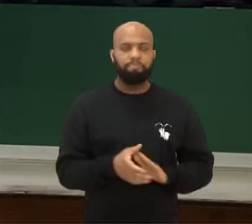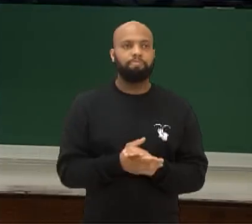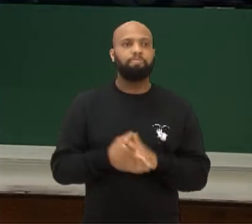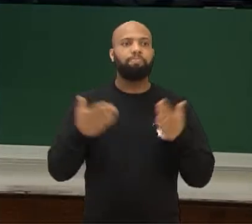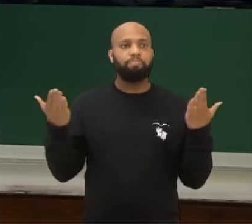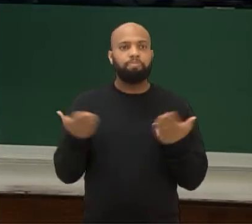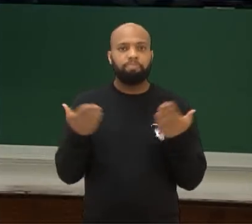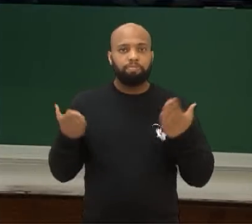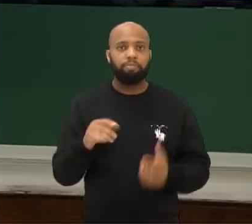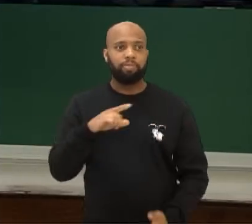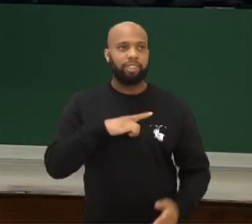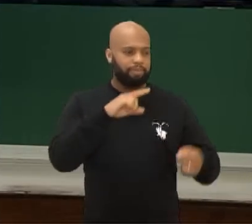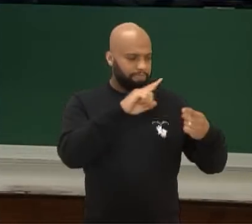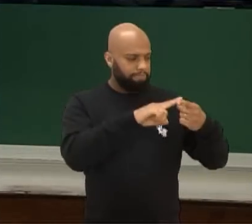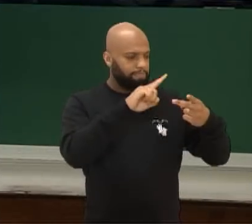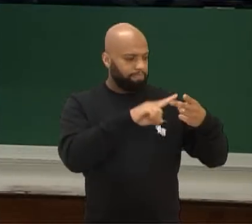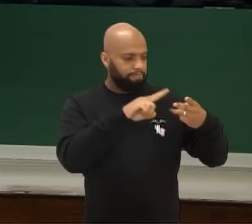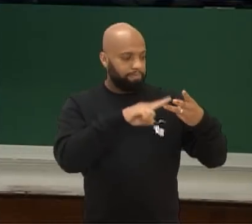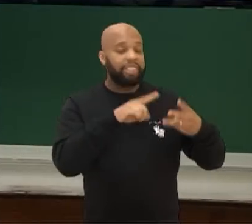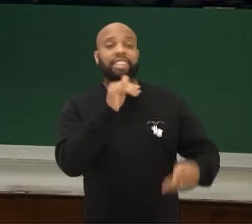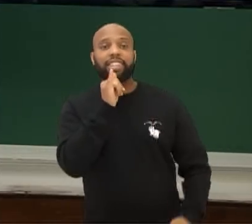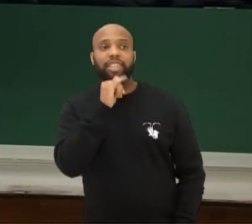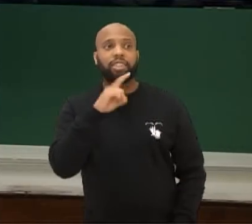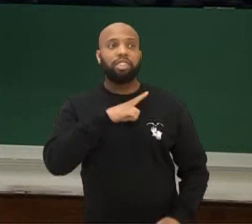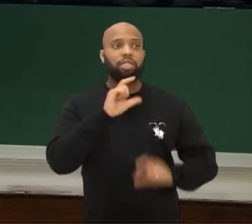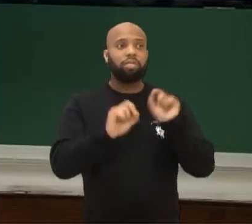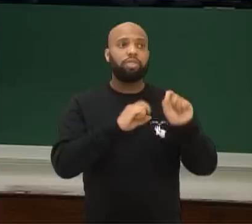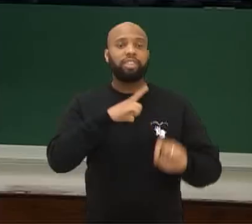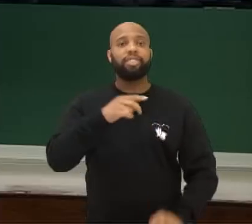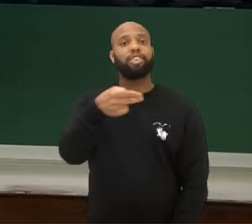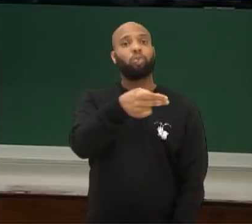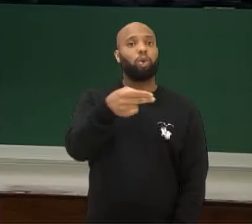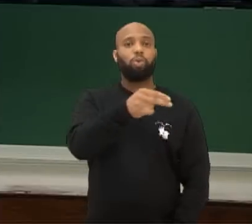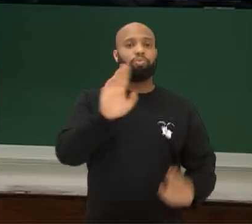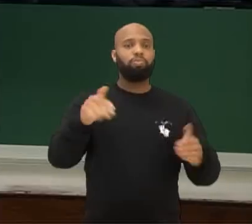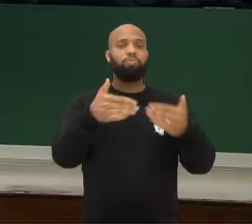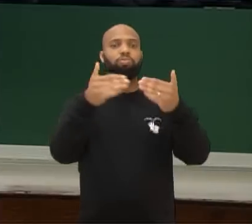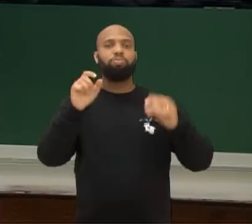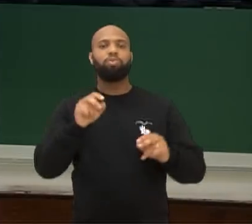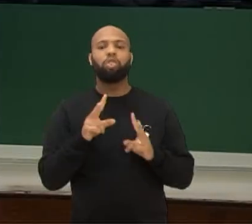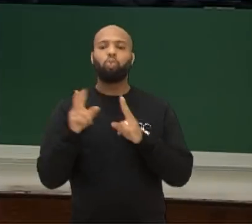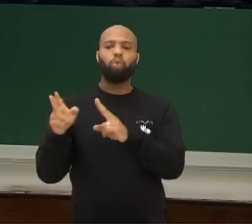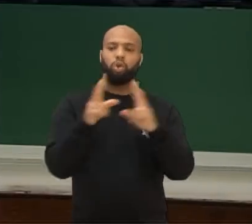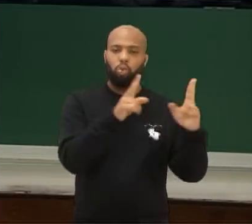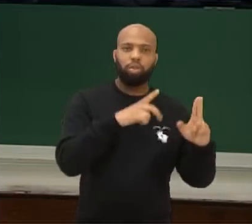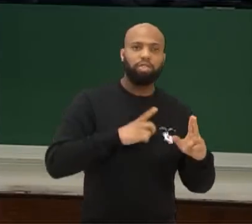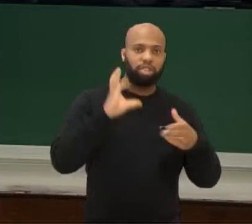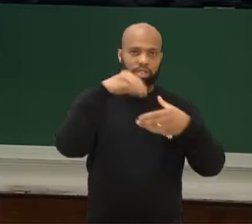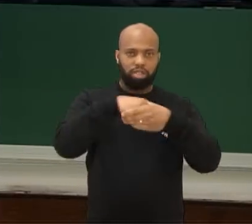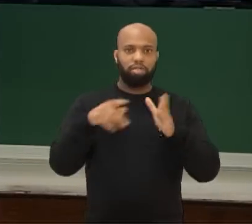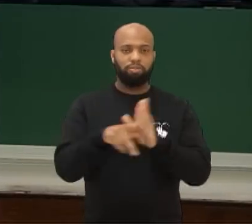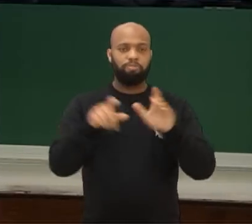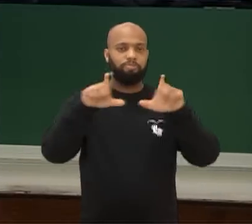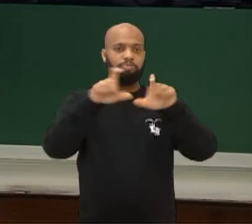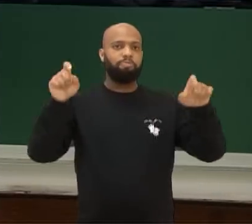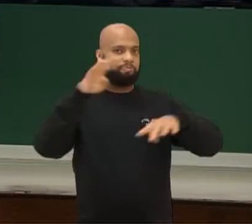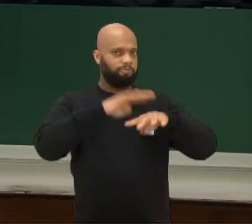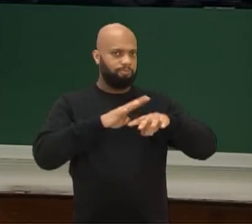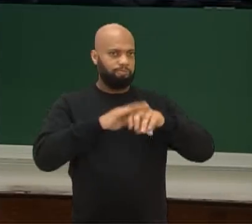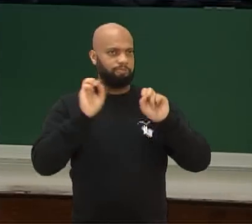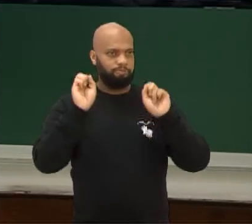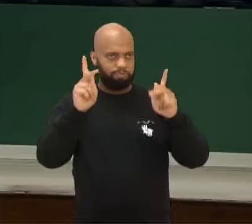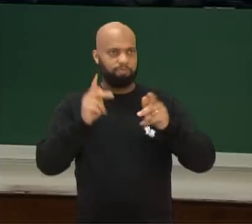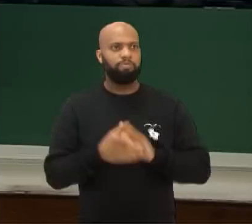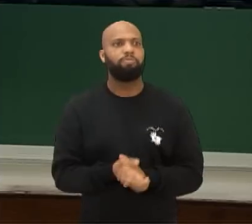esses 3 exemplos aqui, eu estabeleci uma igualdade entre os membros de uma equação,